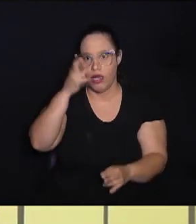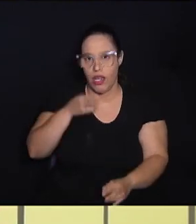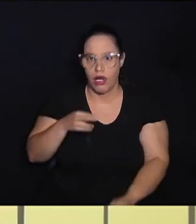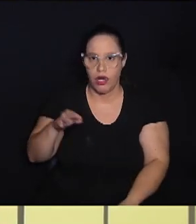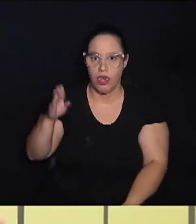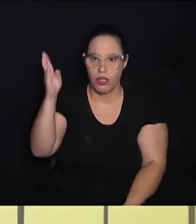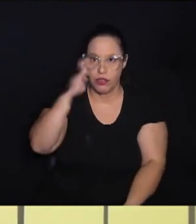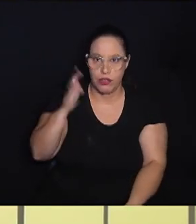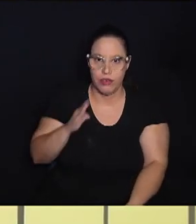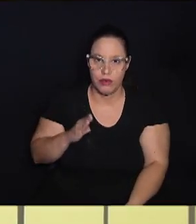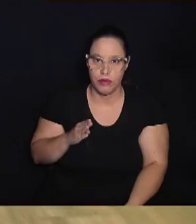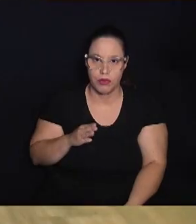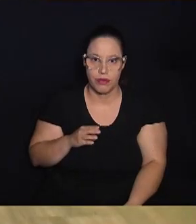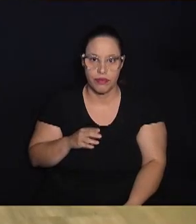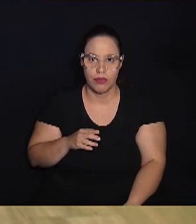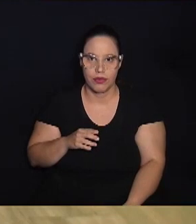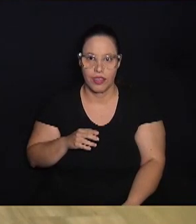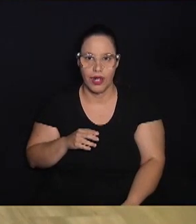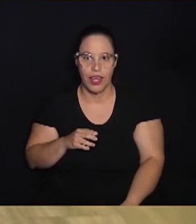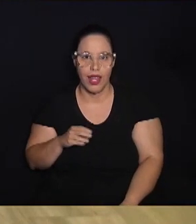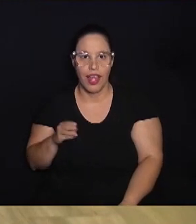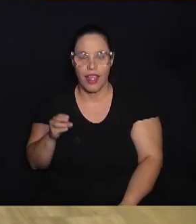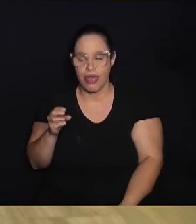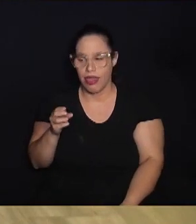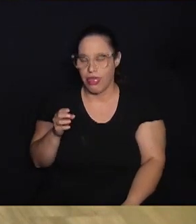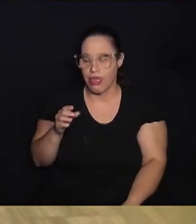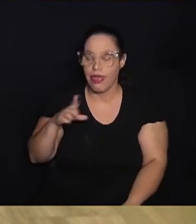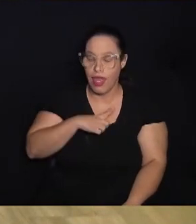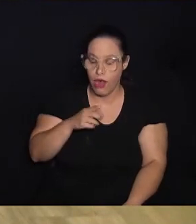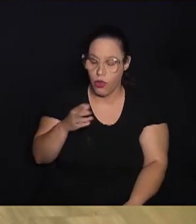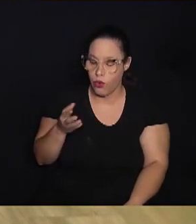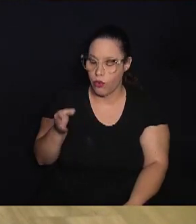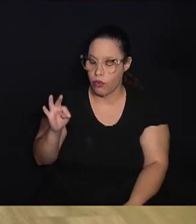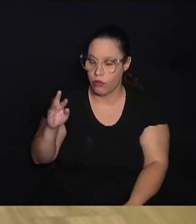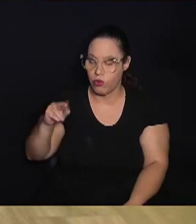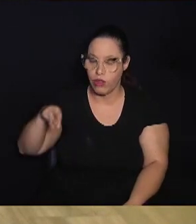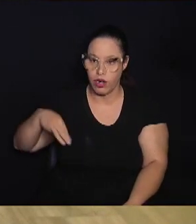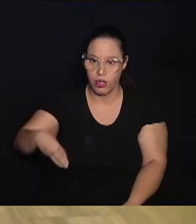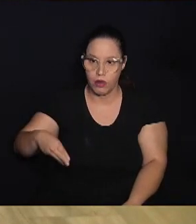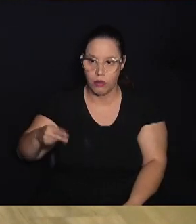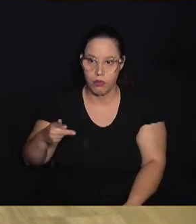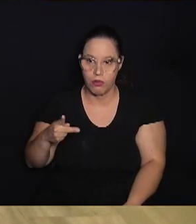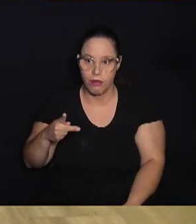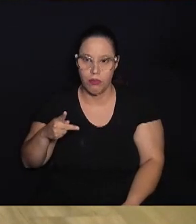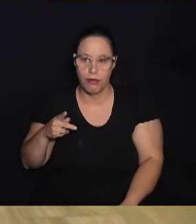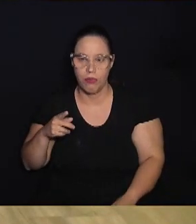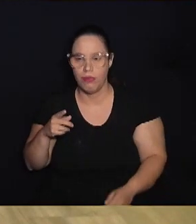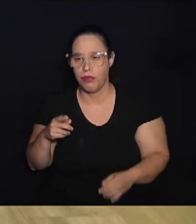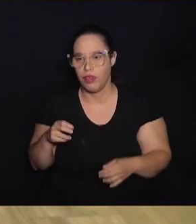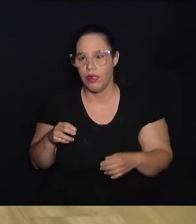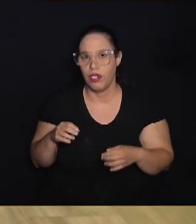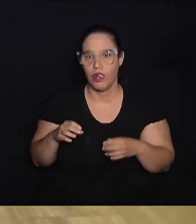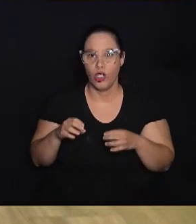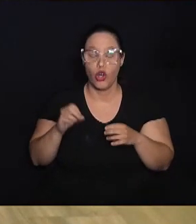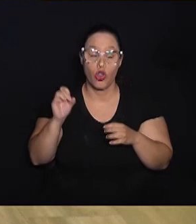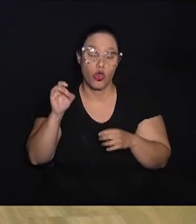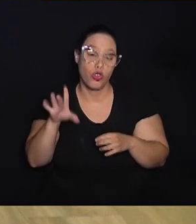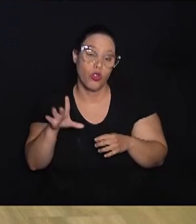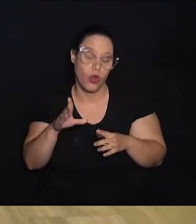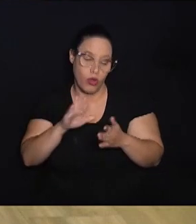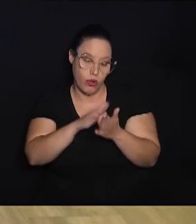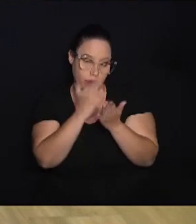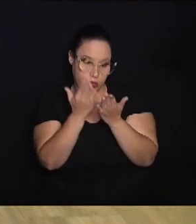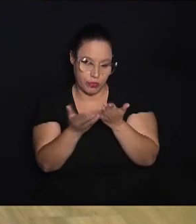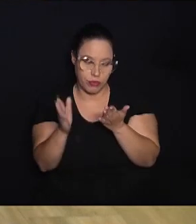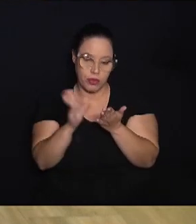cérebro do trump também não tem tem um trump robótico que que que é uma doideira mas se só os quadrinhos permite esse tipo de e